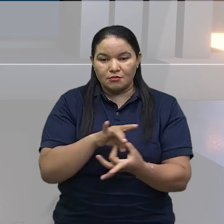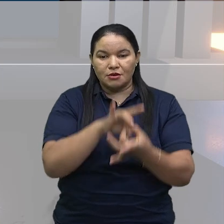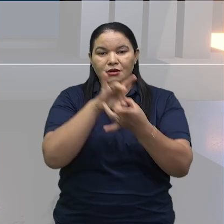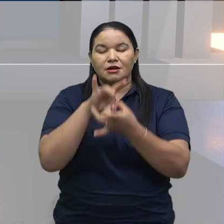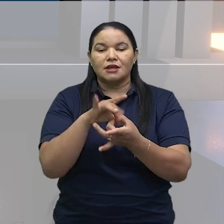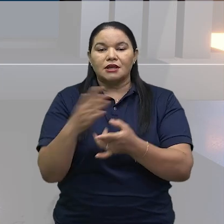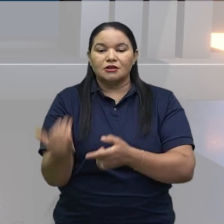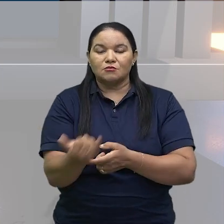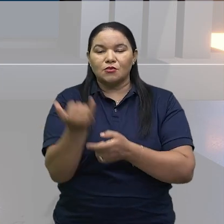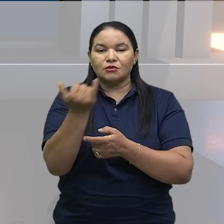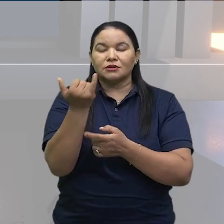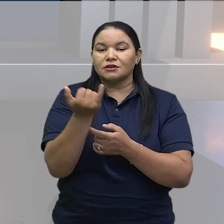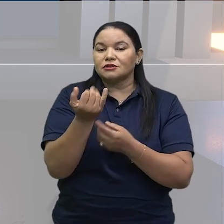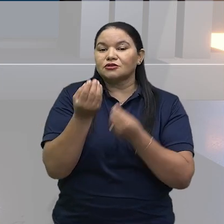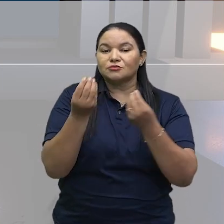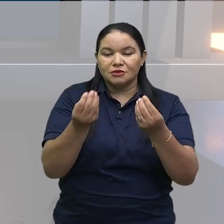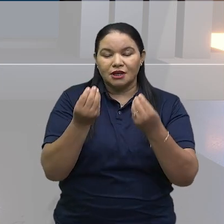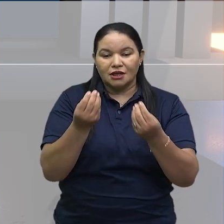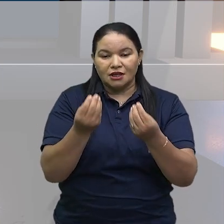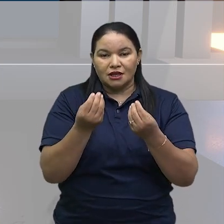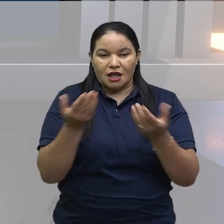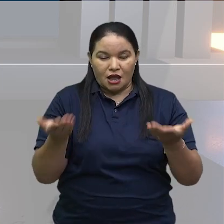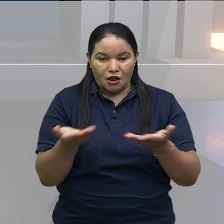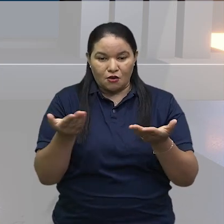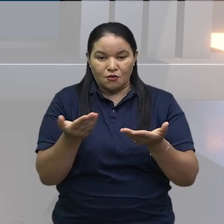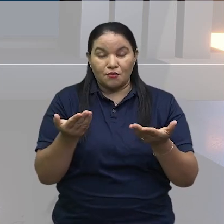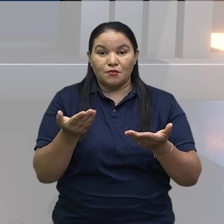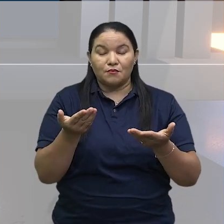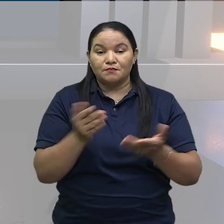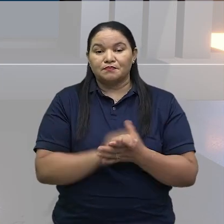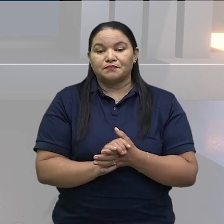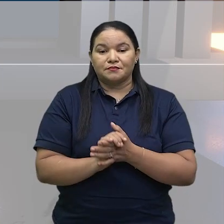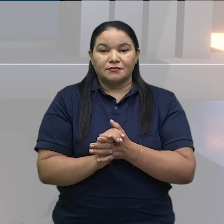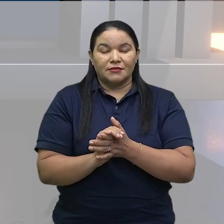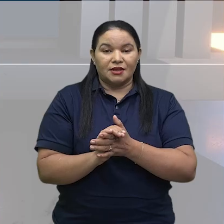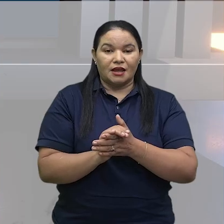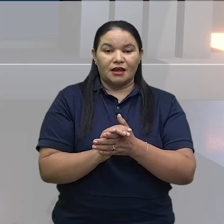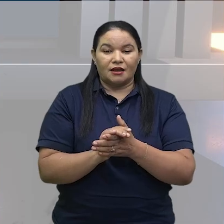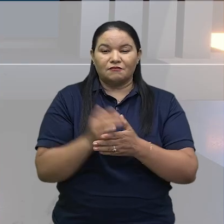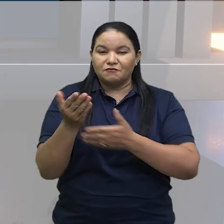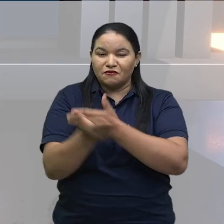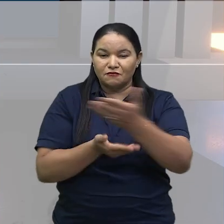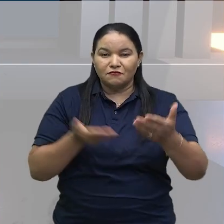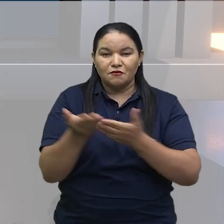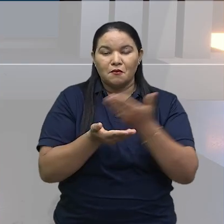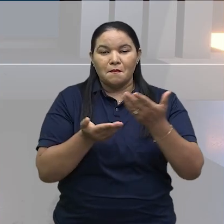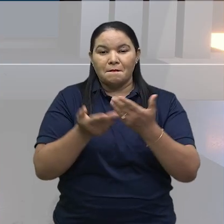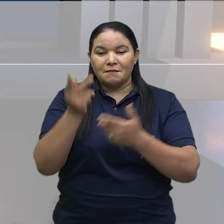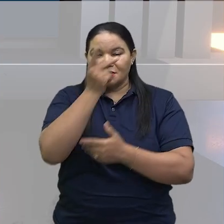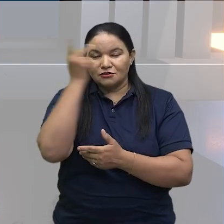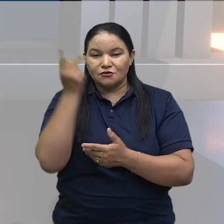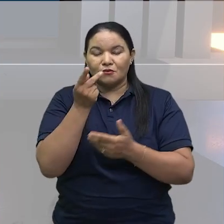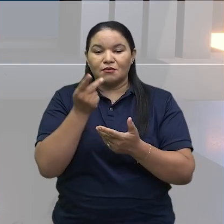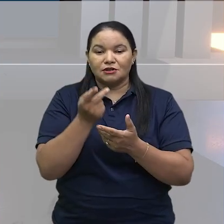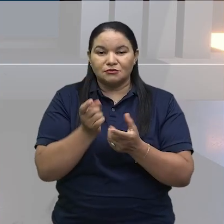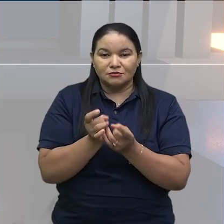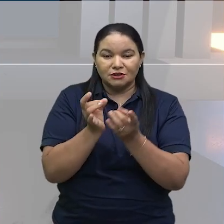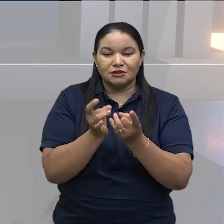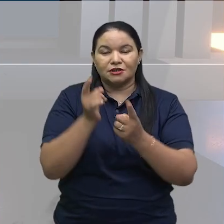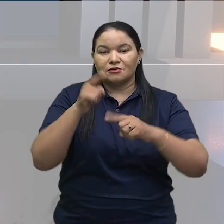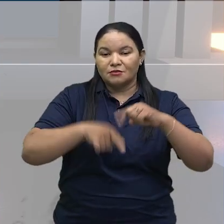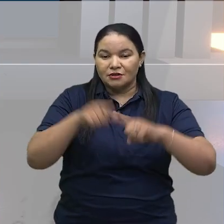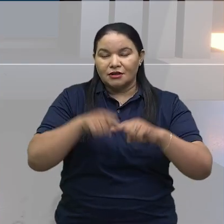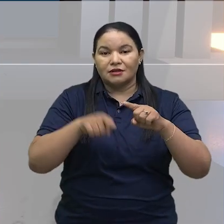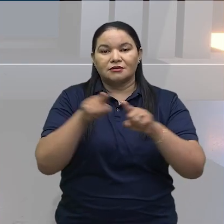foi importante, para que nós tivéssemos uma maior circulação de pessoas, mercadorias, capital